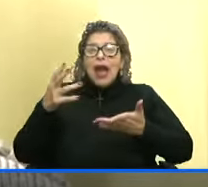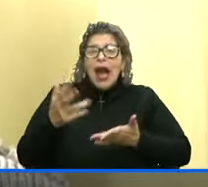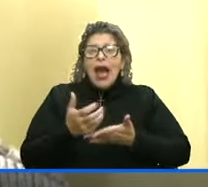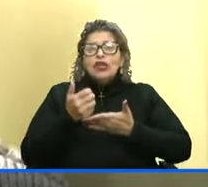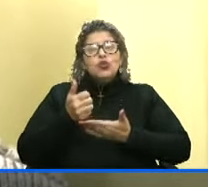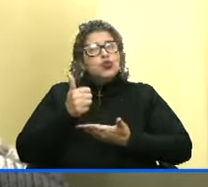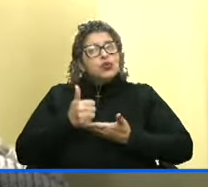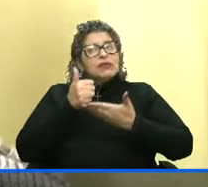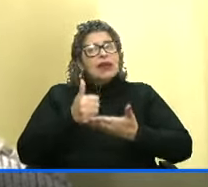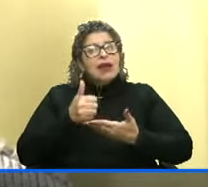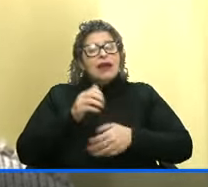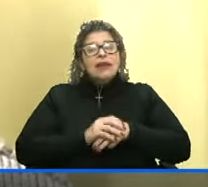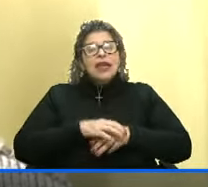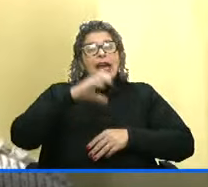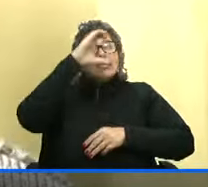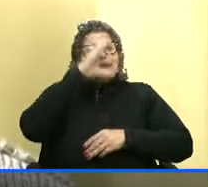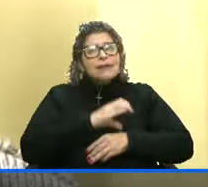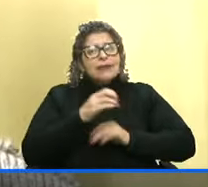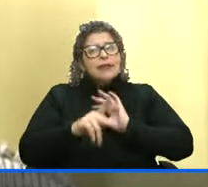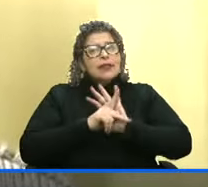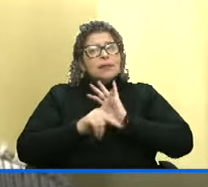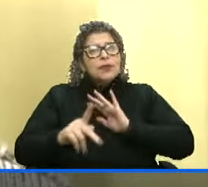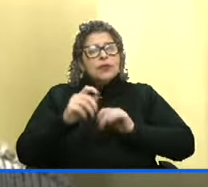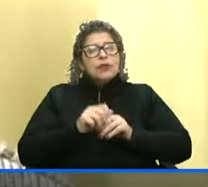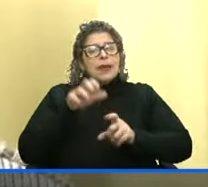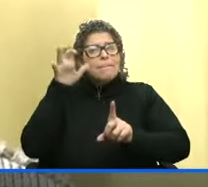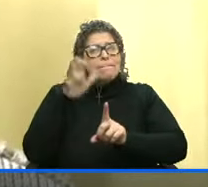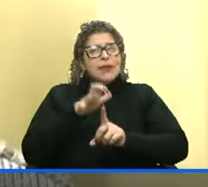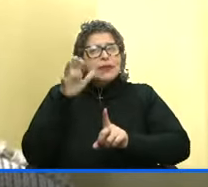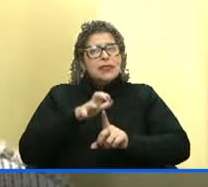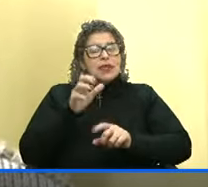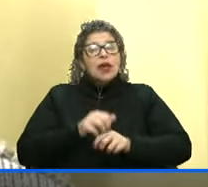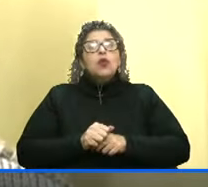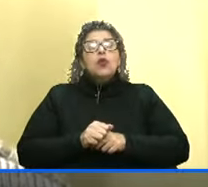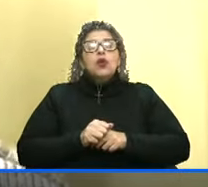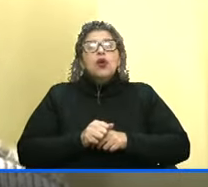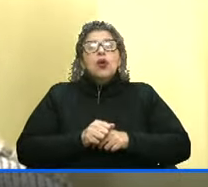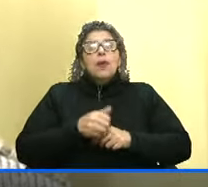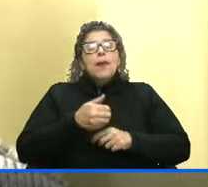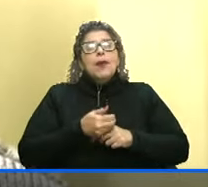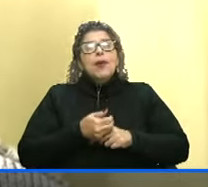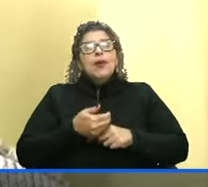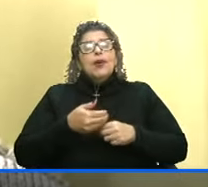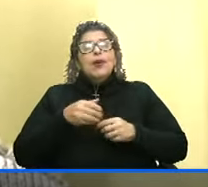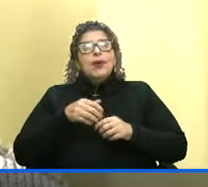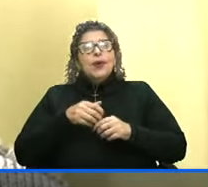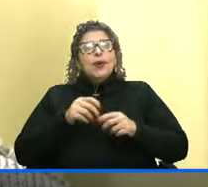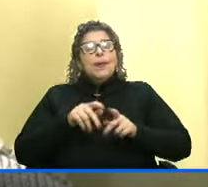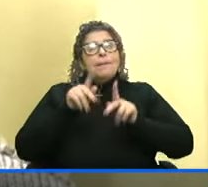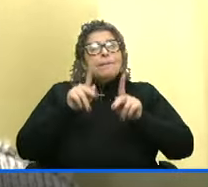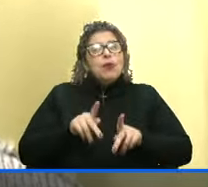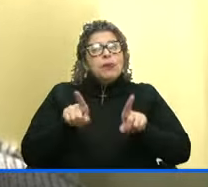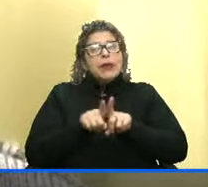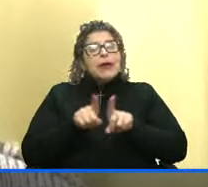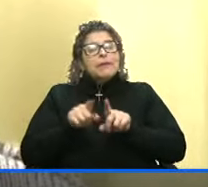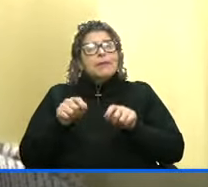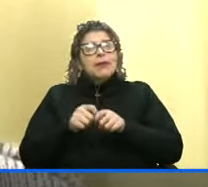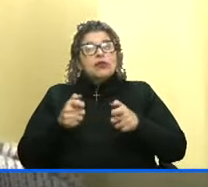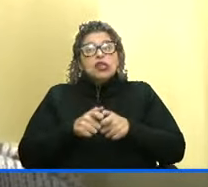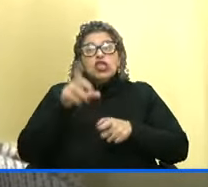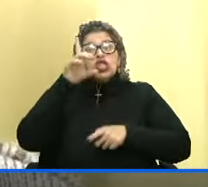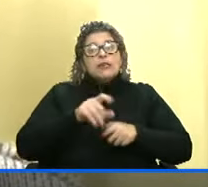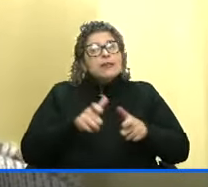abraçar a cidadania e garantir, através da pressão pública também, que esse direito seja alargado. Nós